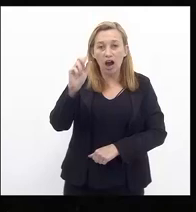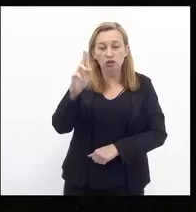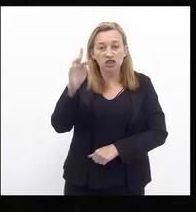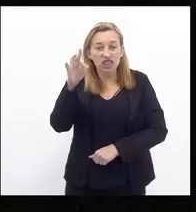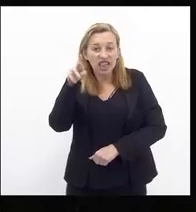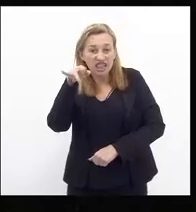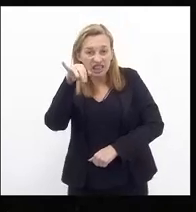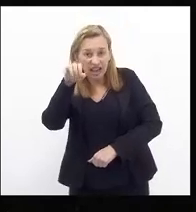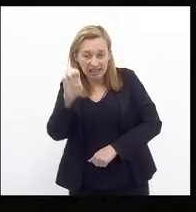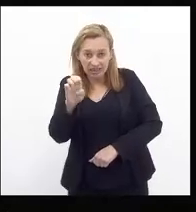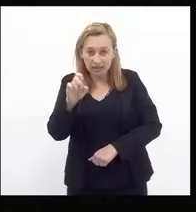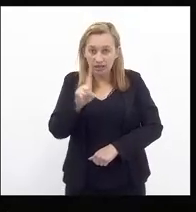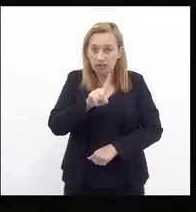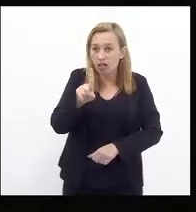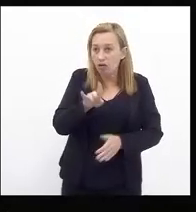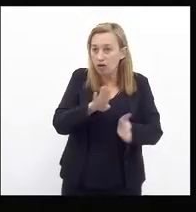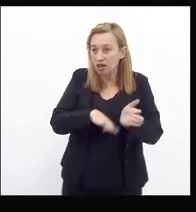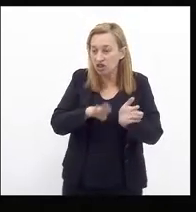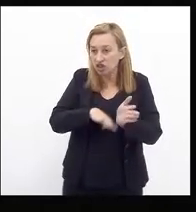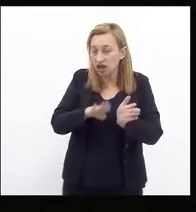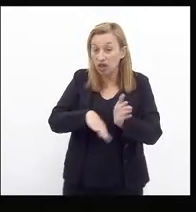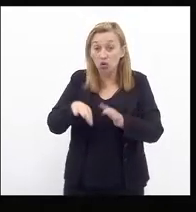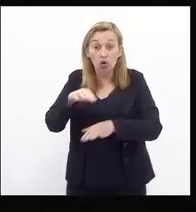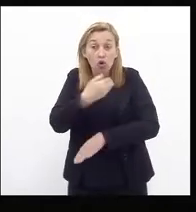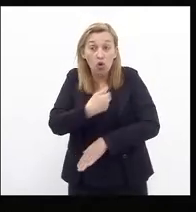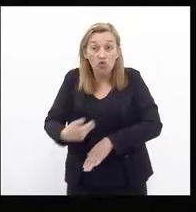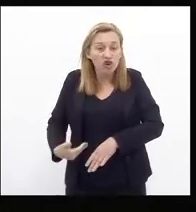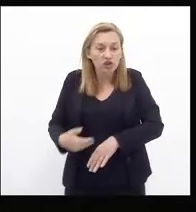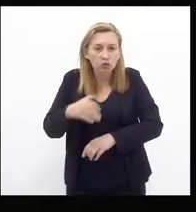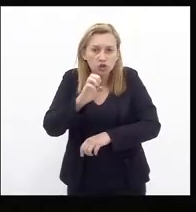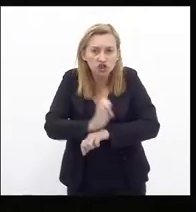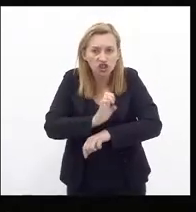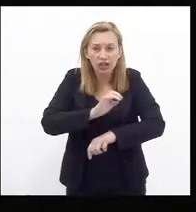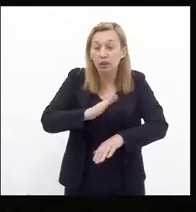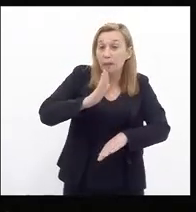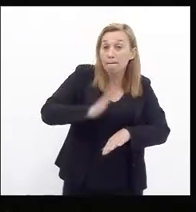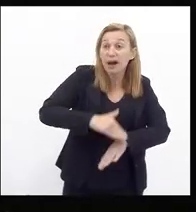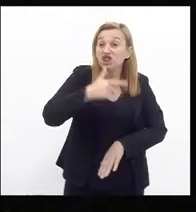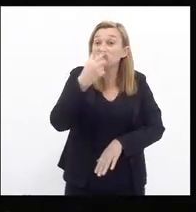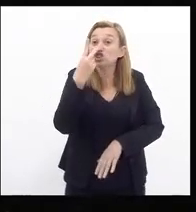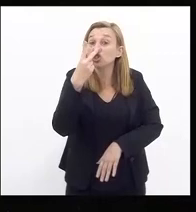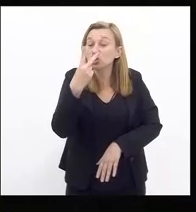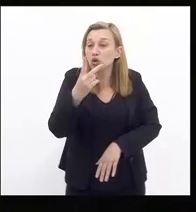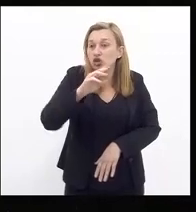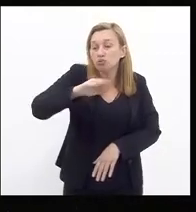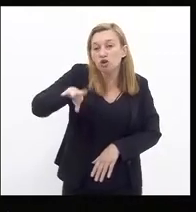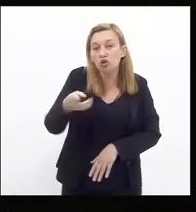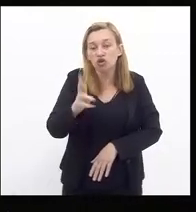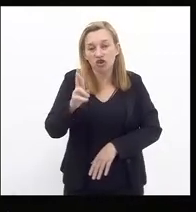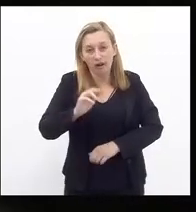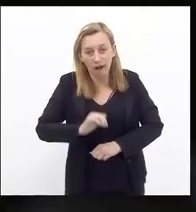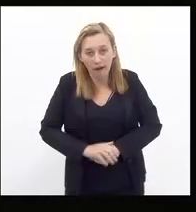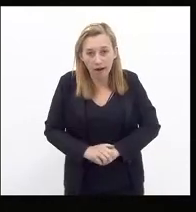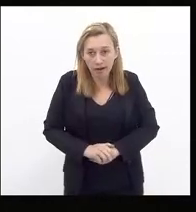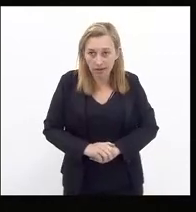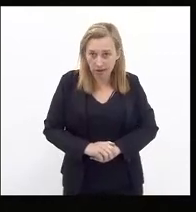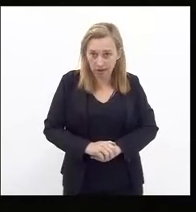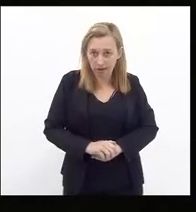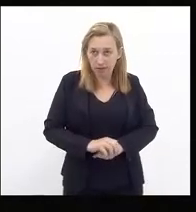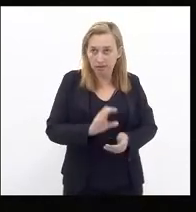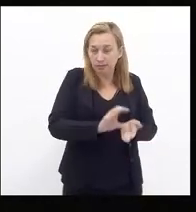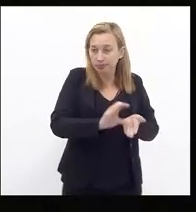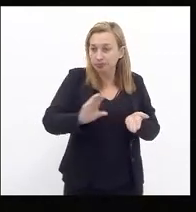não gastaria o governo do estado mais de Dois Bilhões de reais em